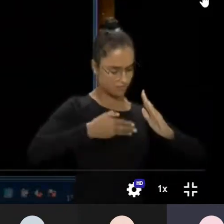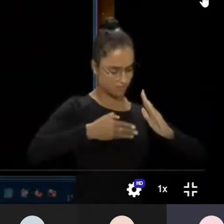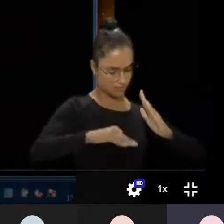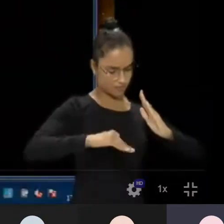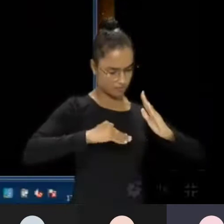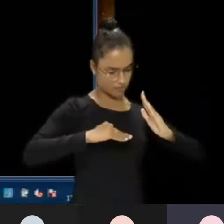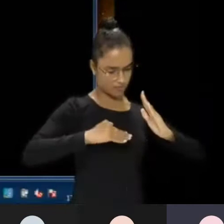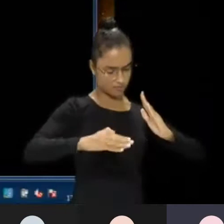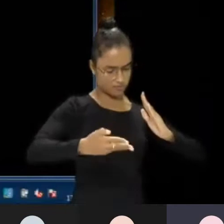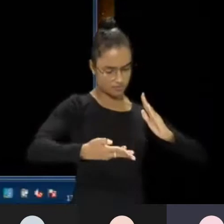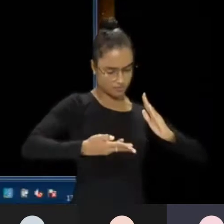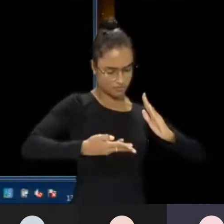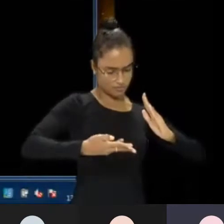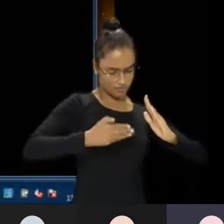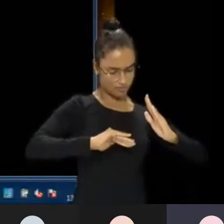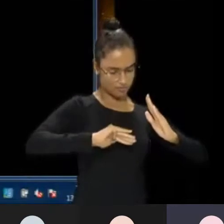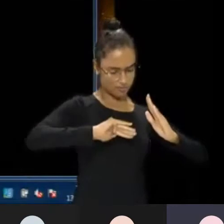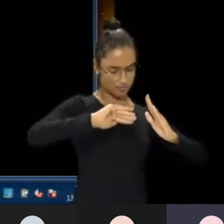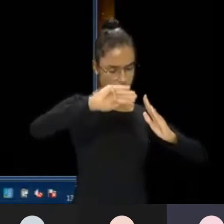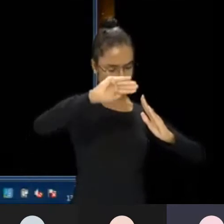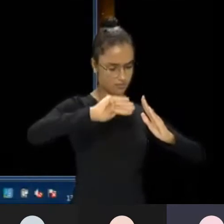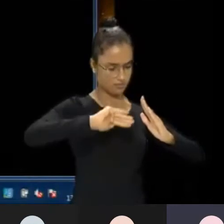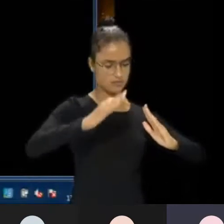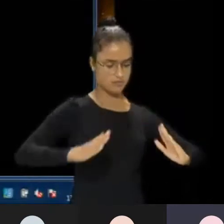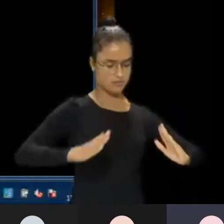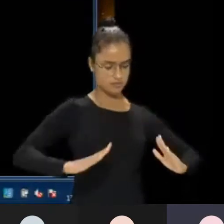Tem outras bases, ó, pentagonal.